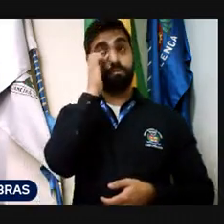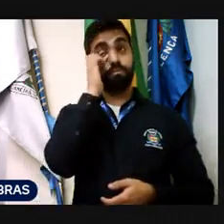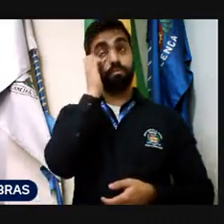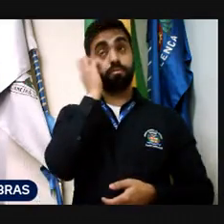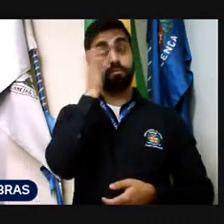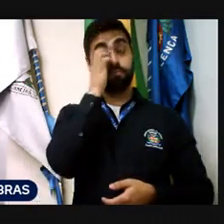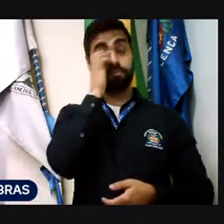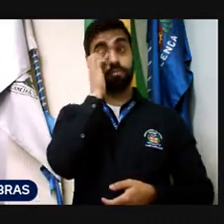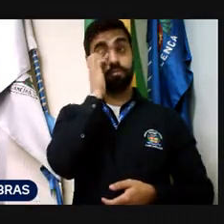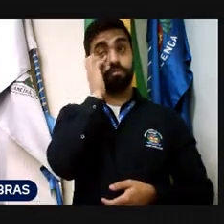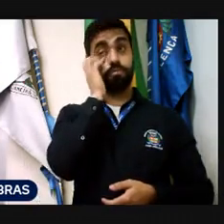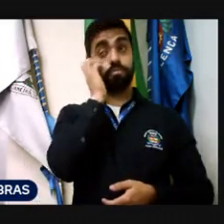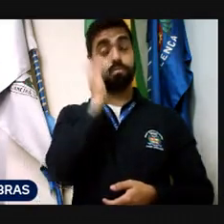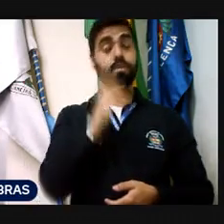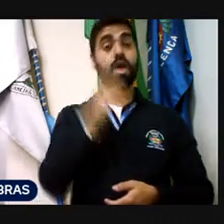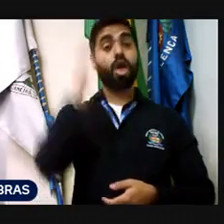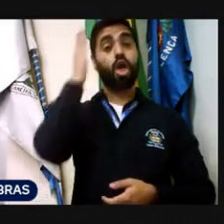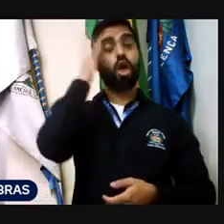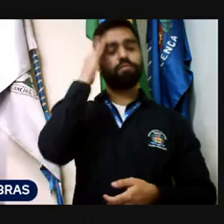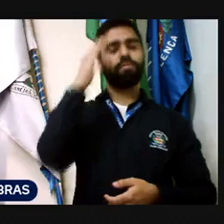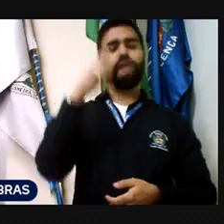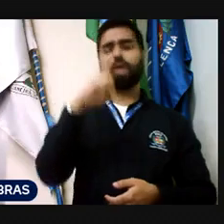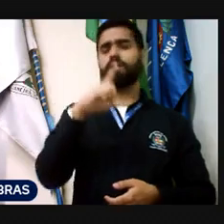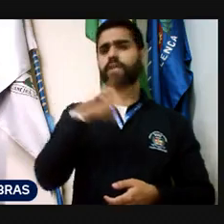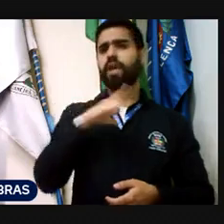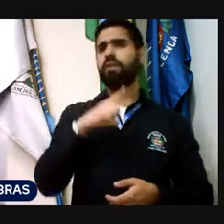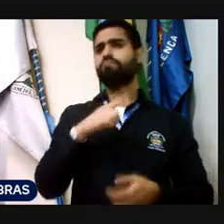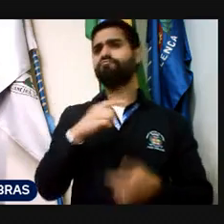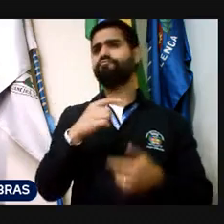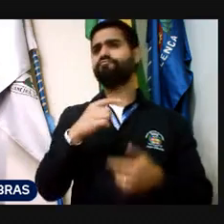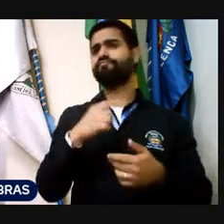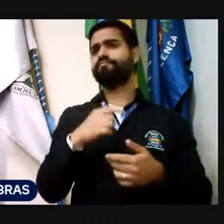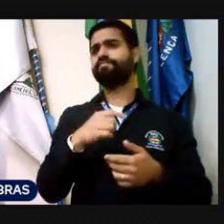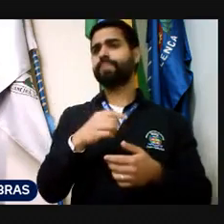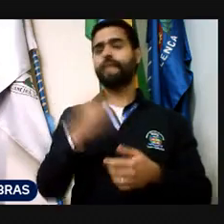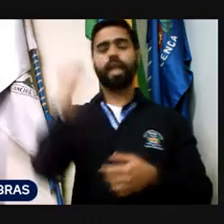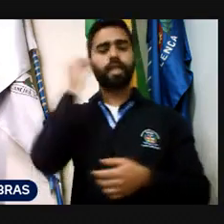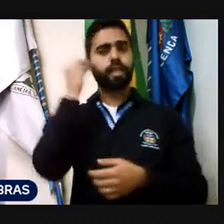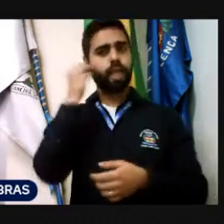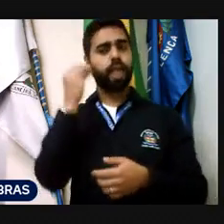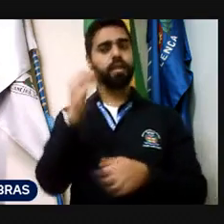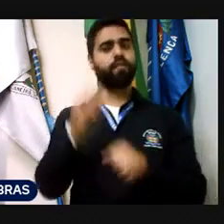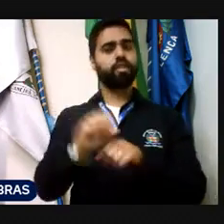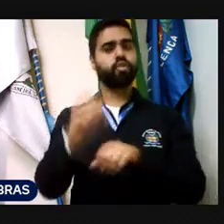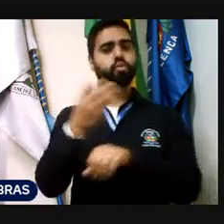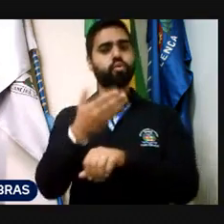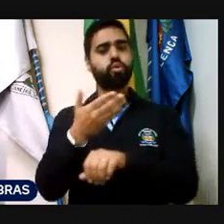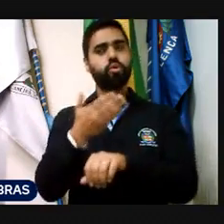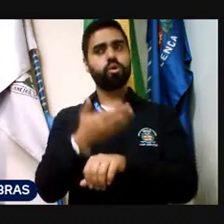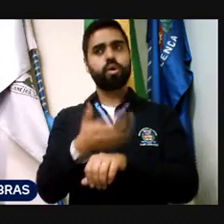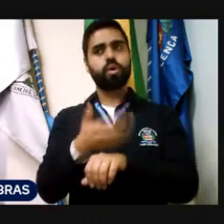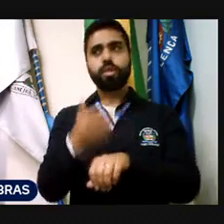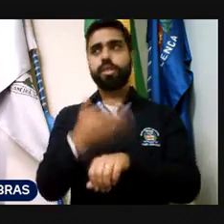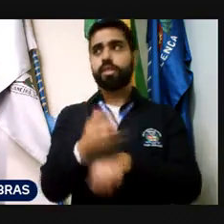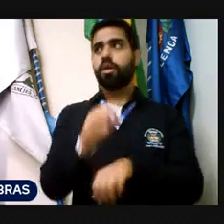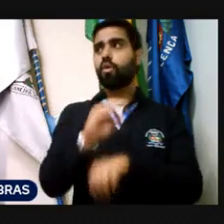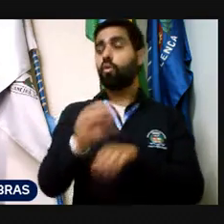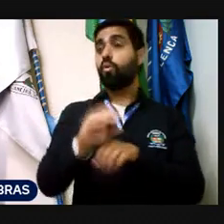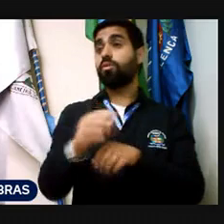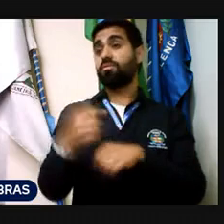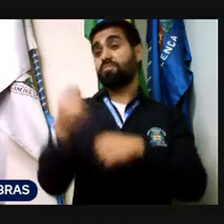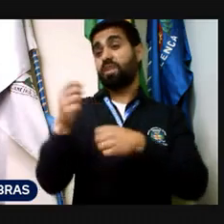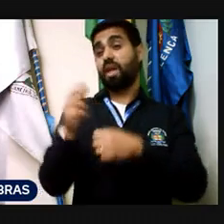a capacitação, mas nada mais do que justo e oportuno a gente ofertar isso para eles, sem que eles tenham que gastar do próprio